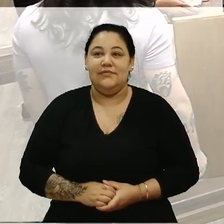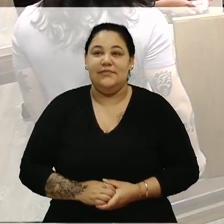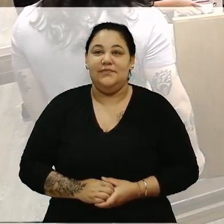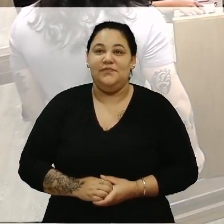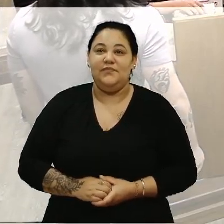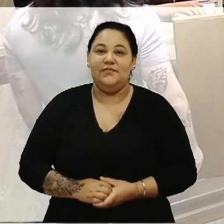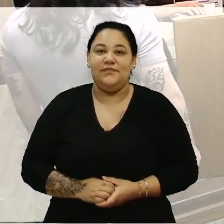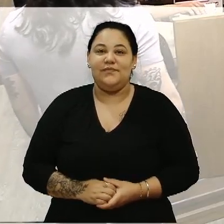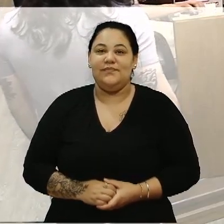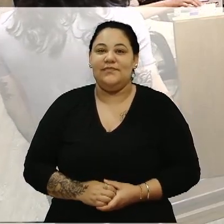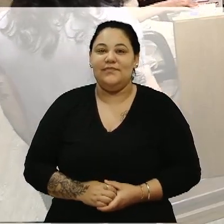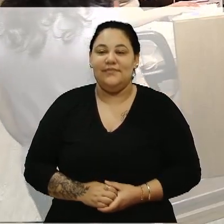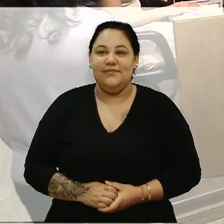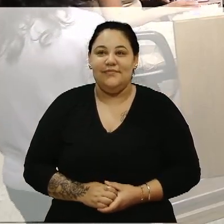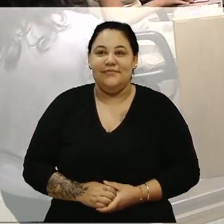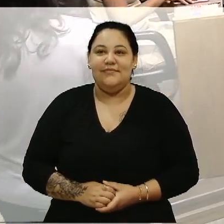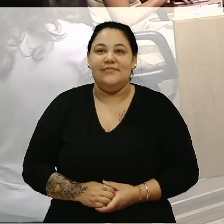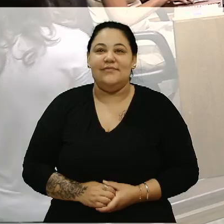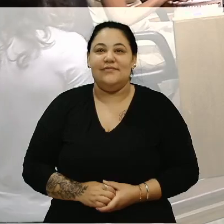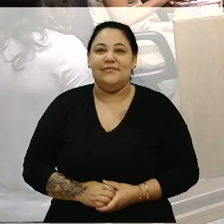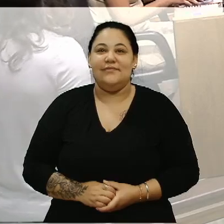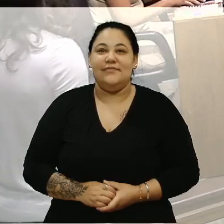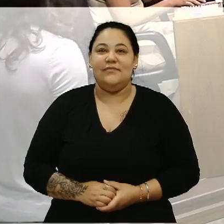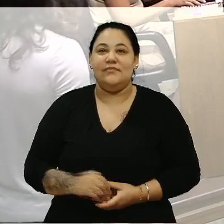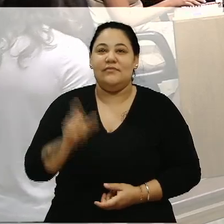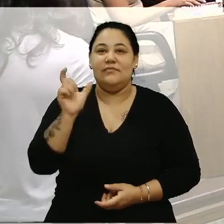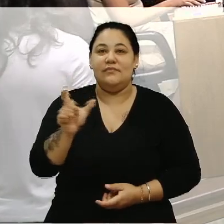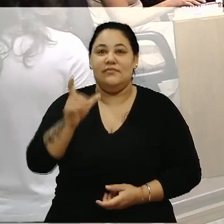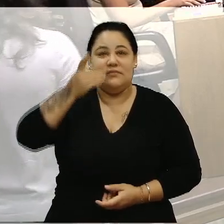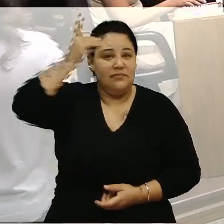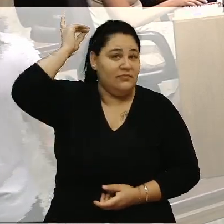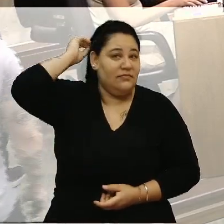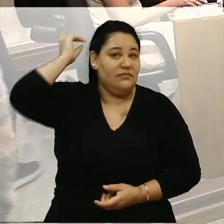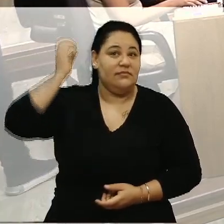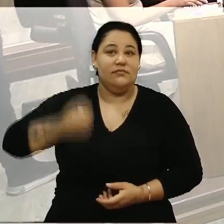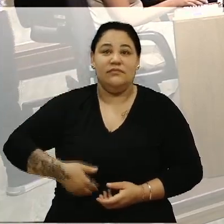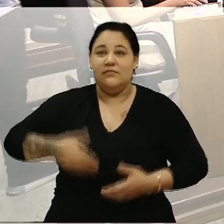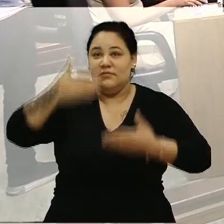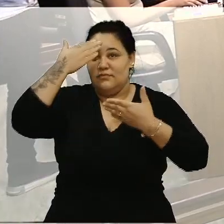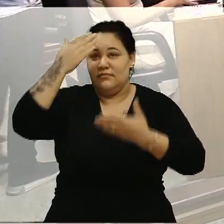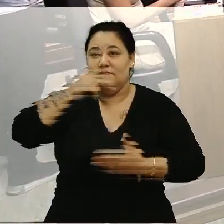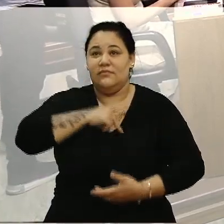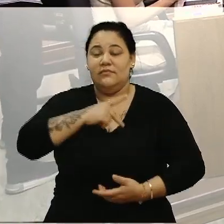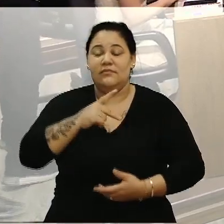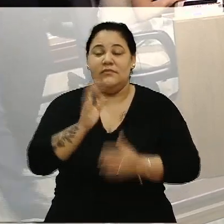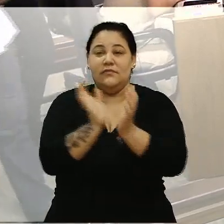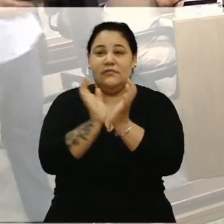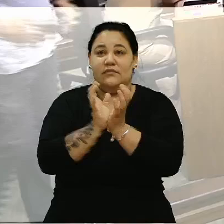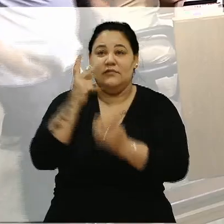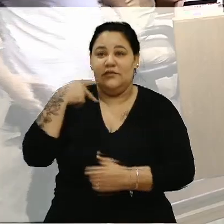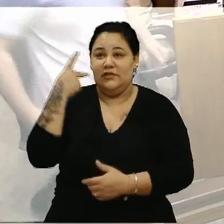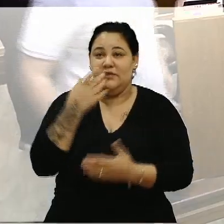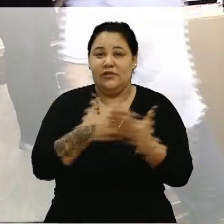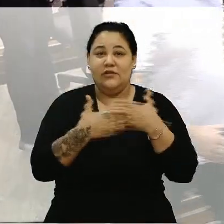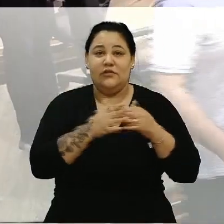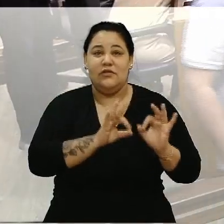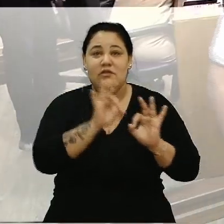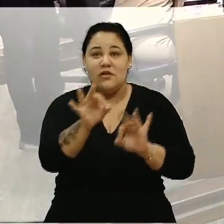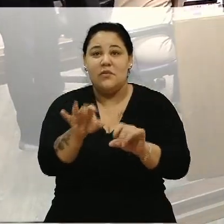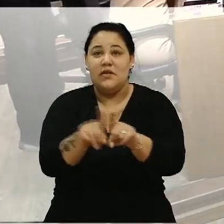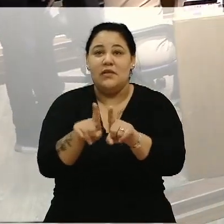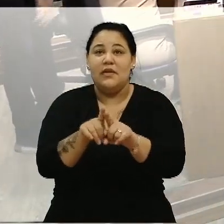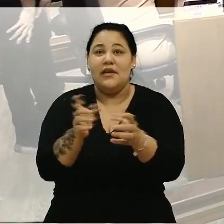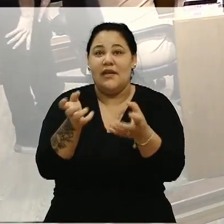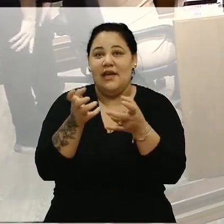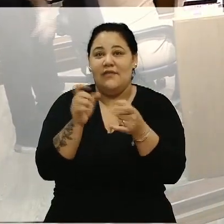Com a palavra, vereador Lucas Dio. Obrigado, presidente, colegas vereadores, todos que nos assistem. Quero fazer um